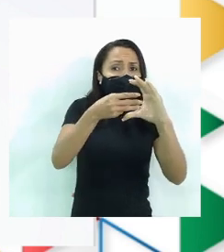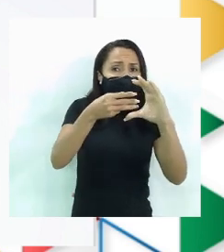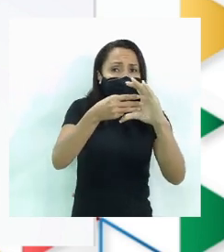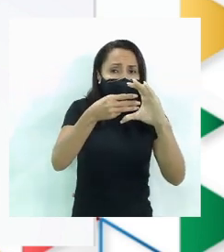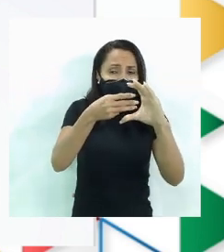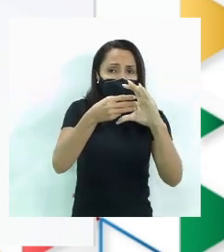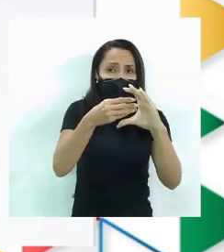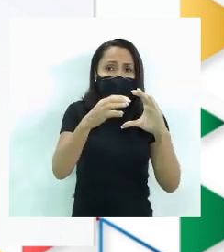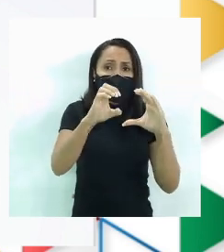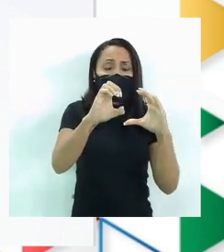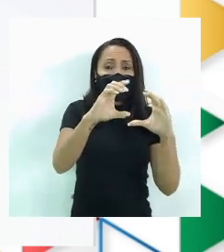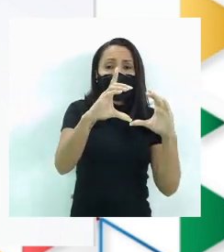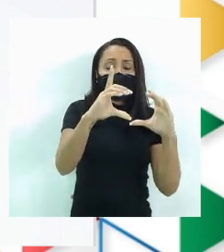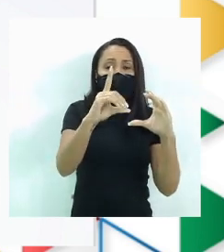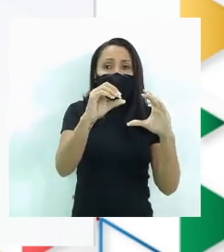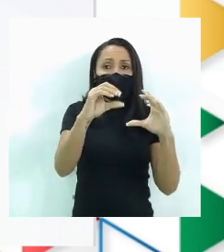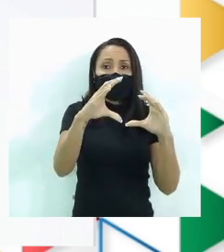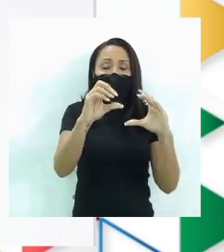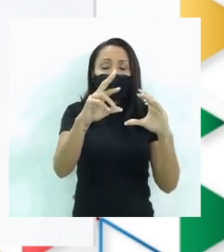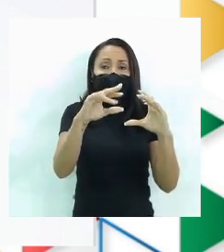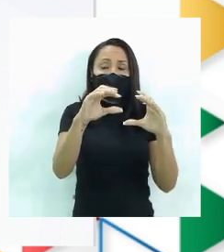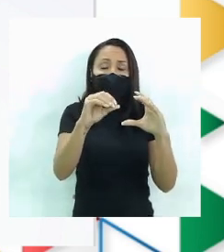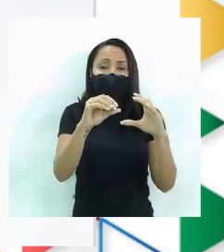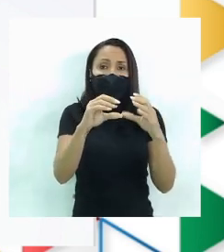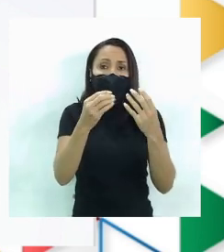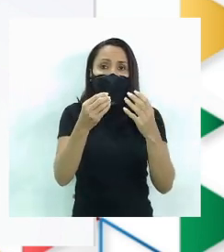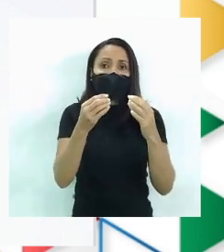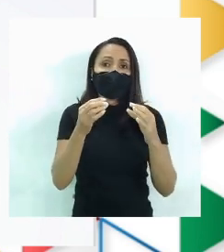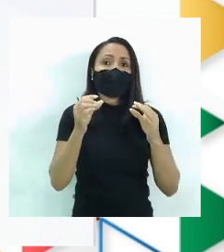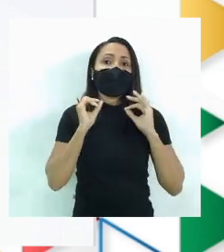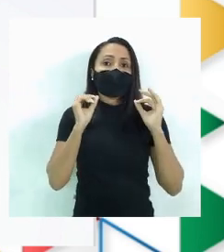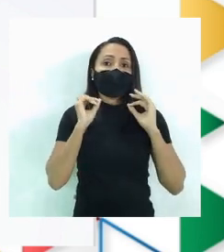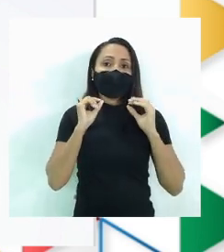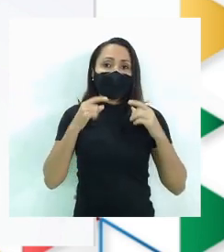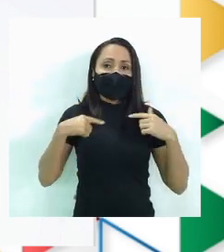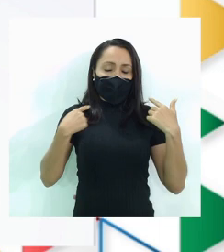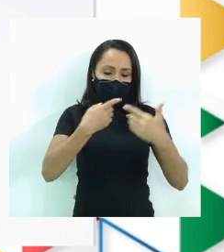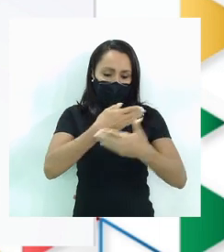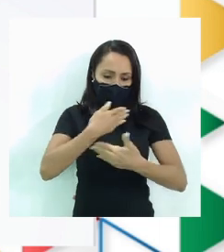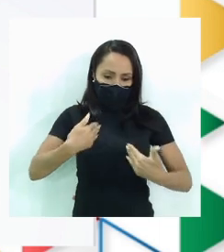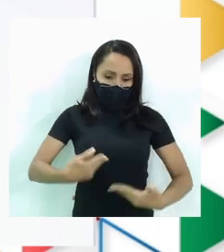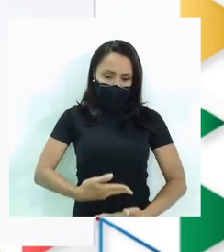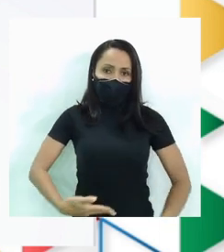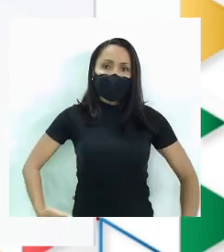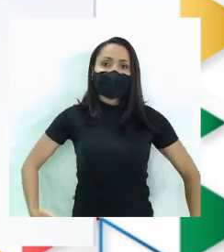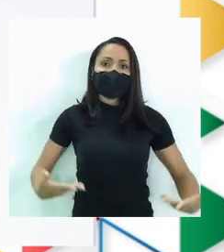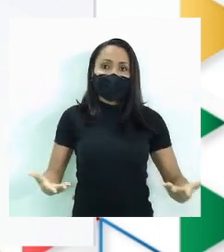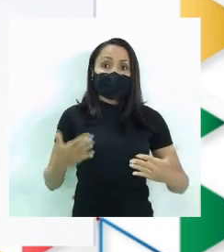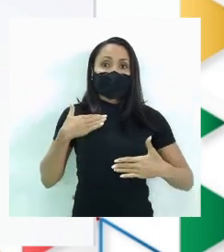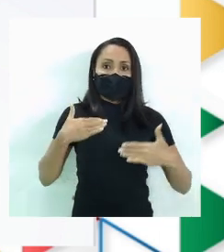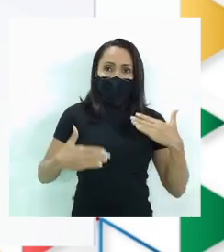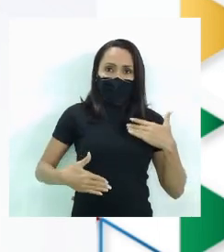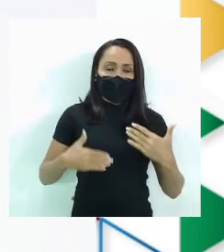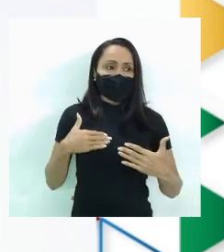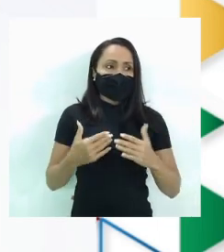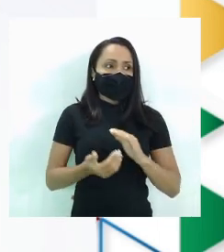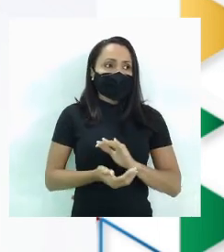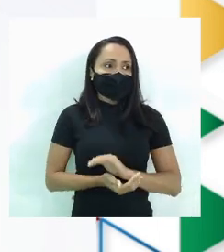células endócrinas, as glândulas endócrinas distribuídas em todo o organismo, tá certo? Vamos